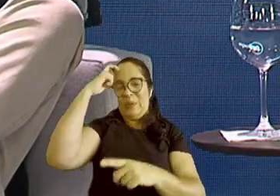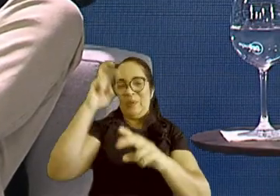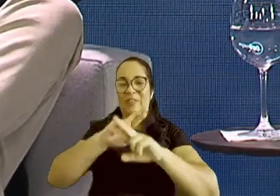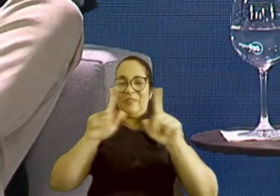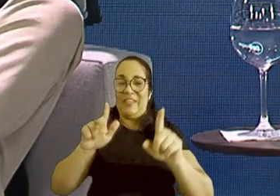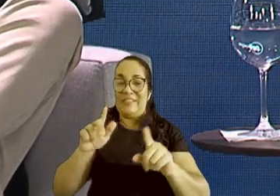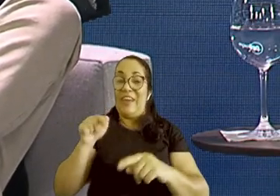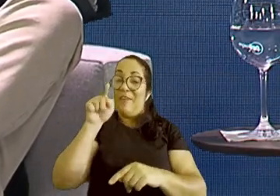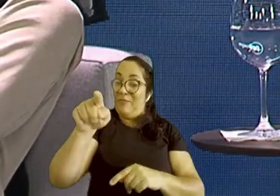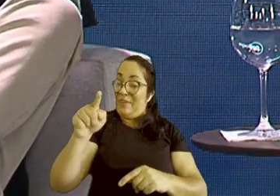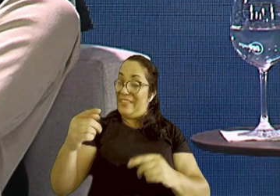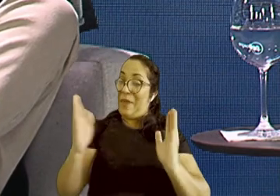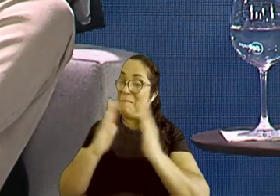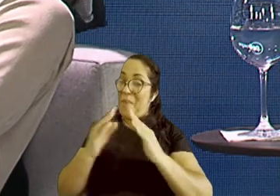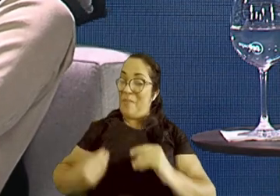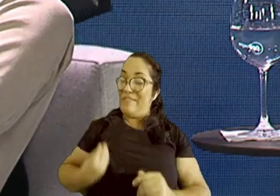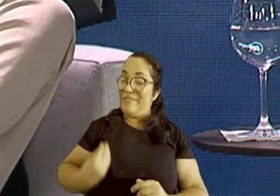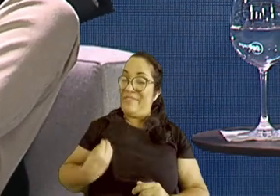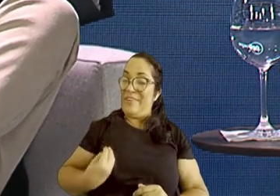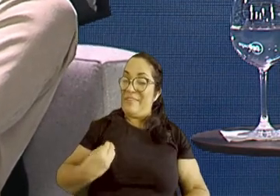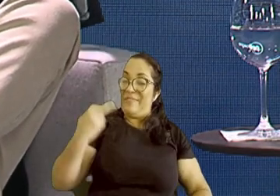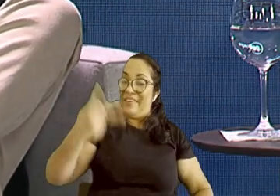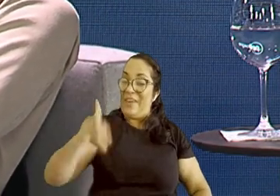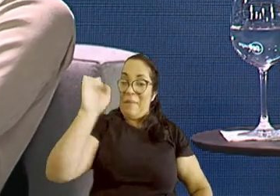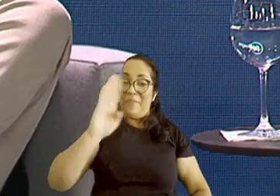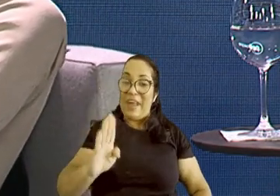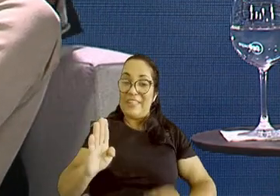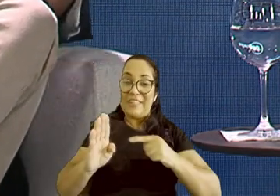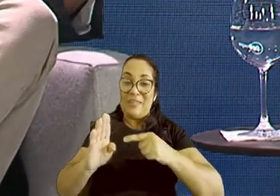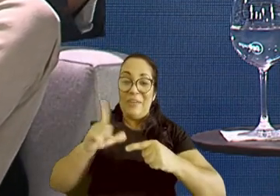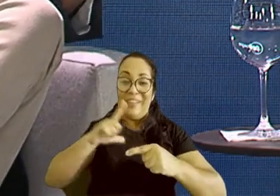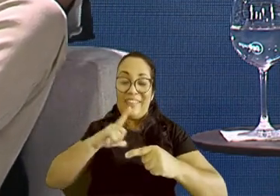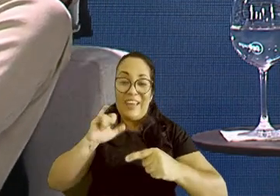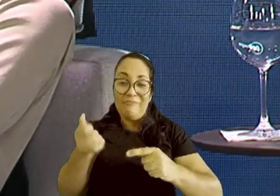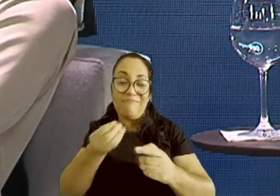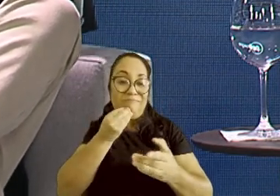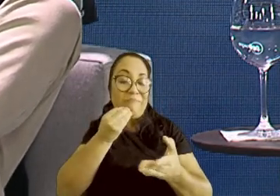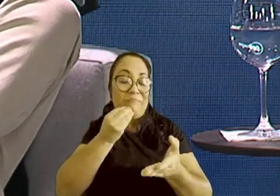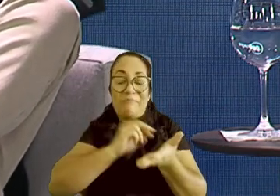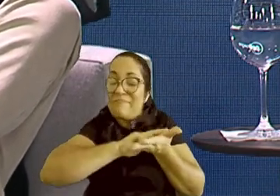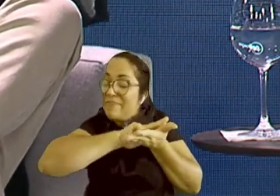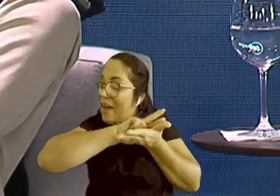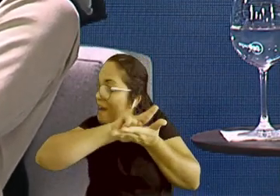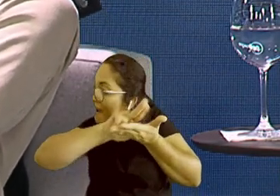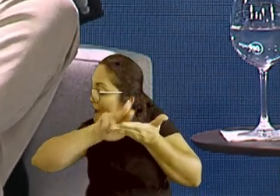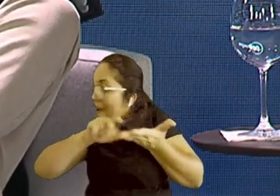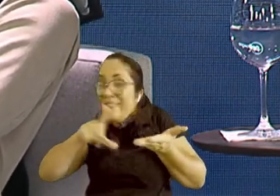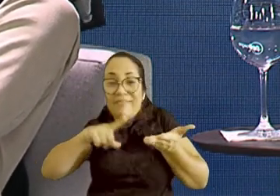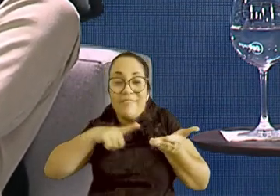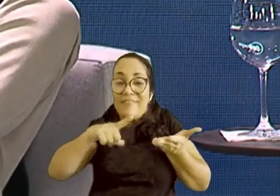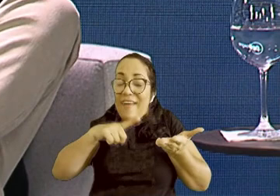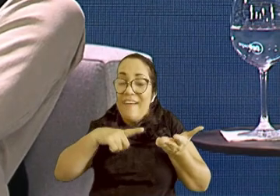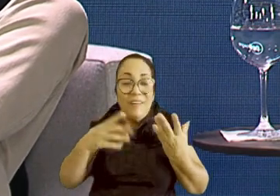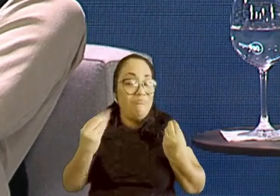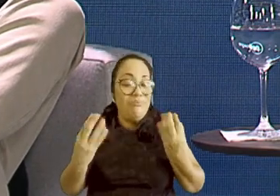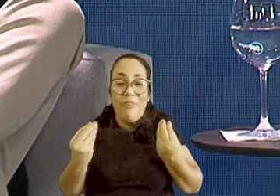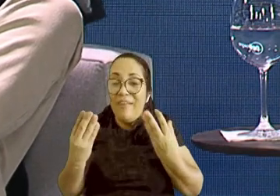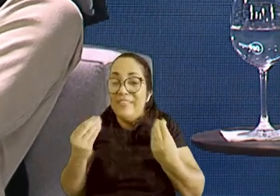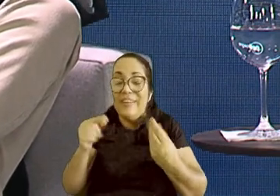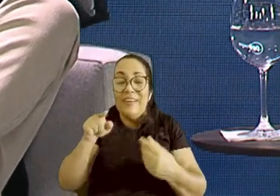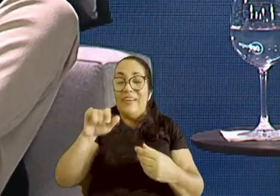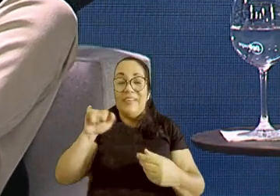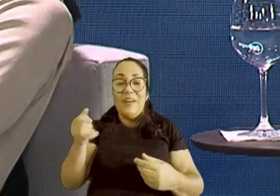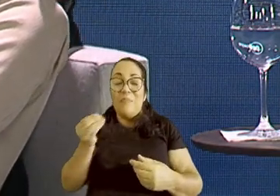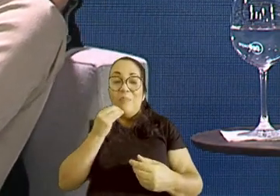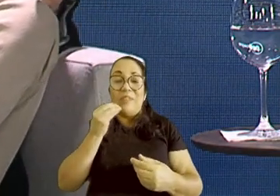com o tamanho de oportunidade Dantas dê um exemplo aqui mas a quantidade de oportunidade que a gente tem a gente tem a possibilidade de olhar para fora ver